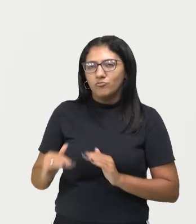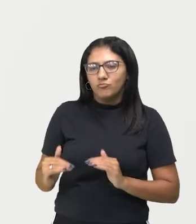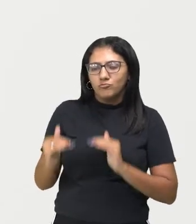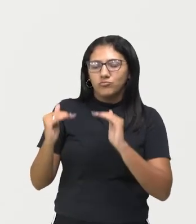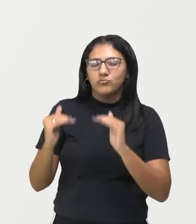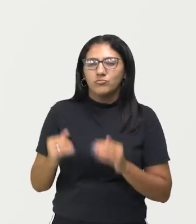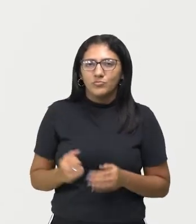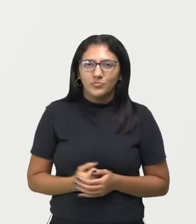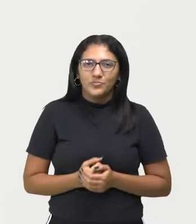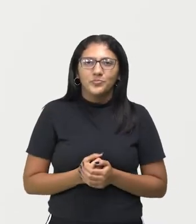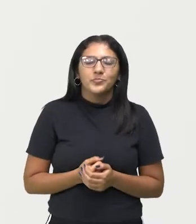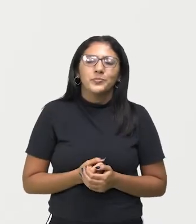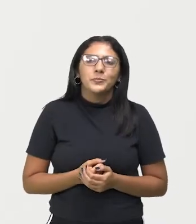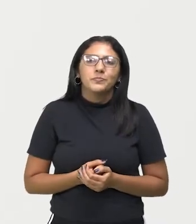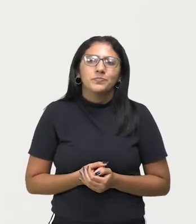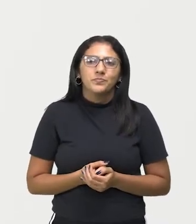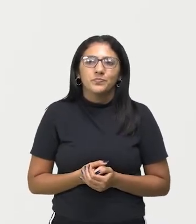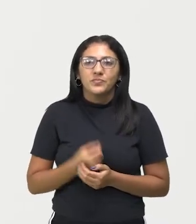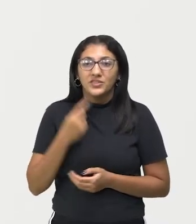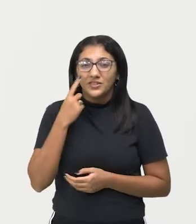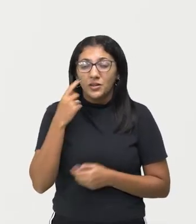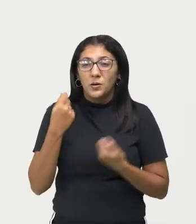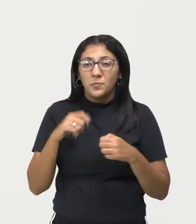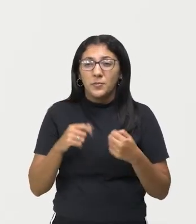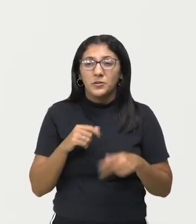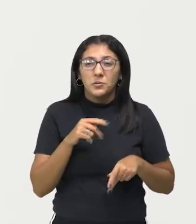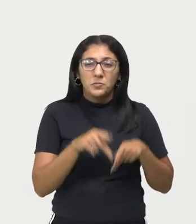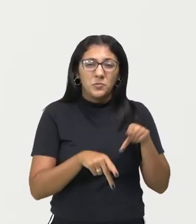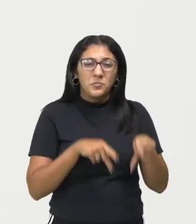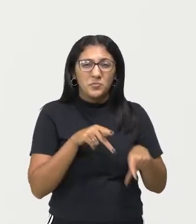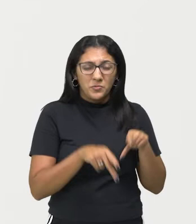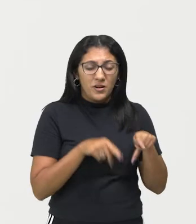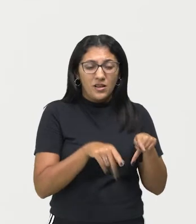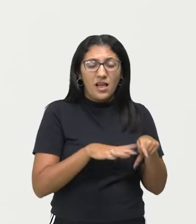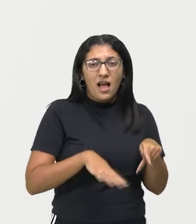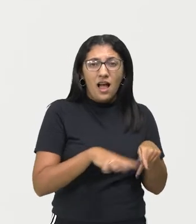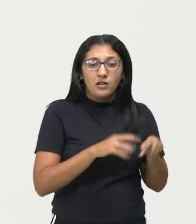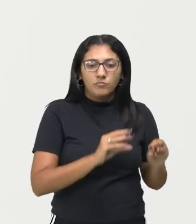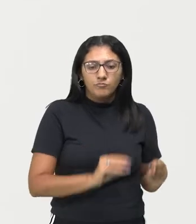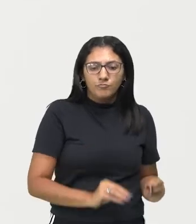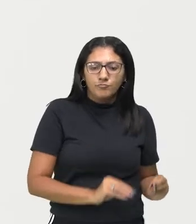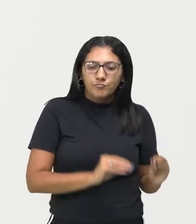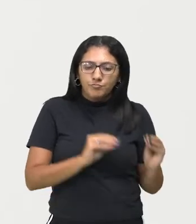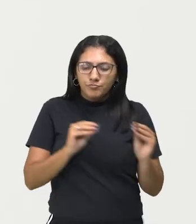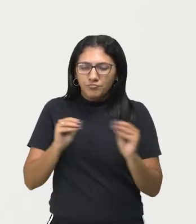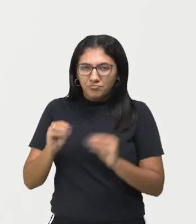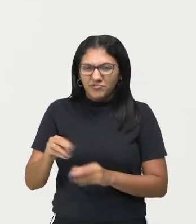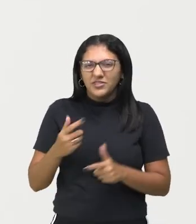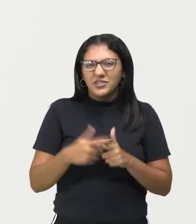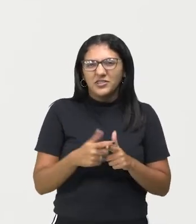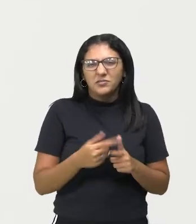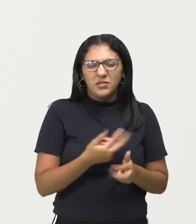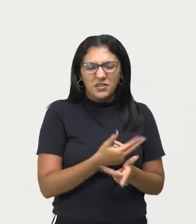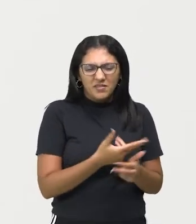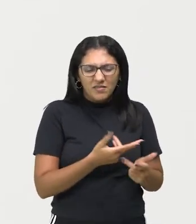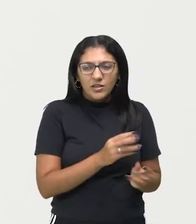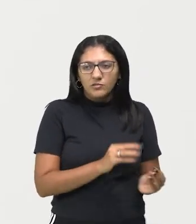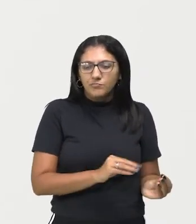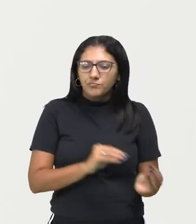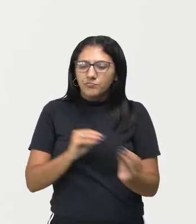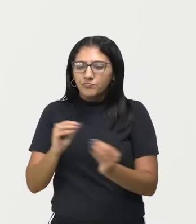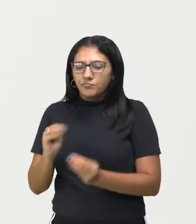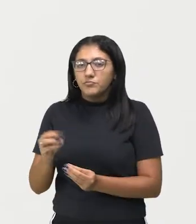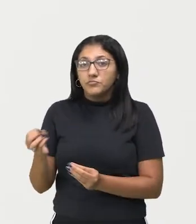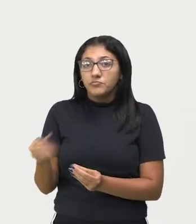essa população ela precisa se reassentar. Então, ela sai de um local onde já estava desmatado para um novo